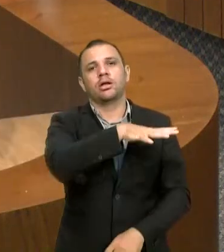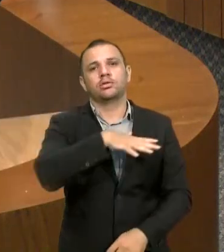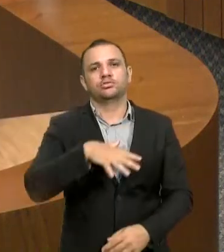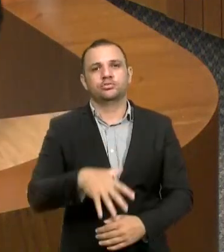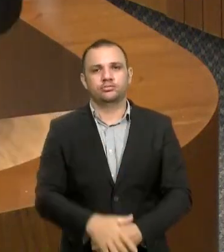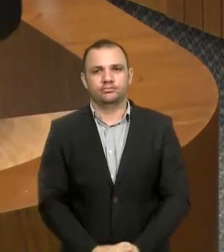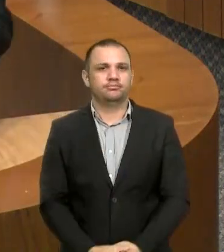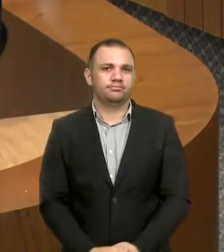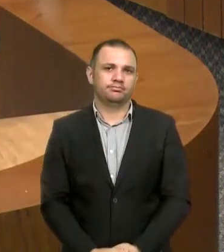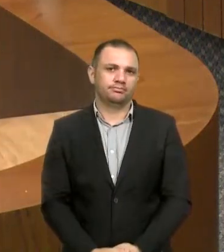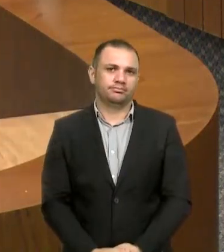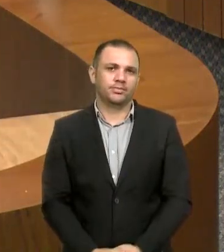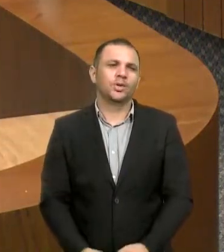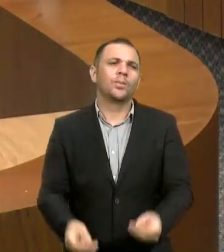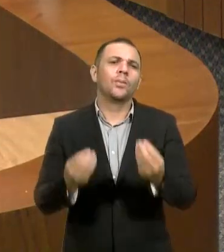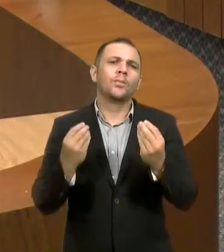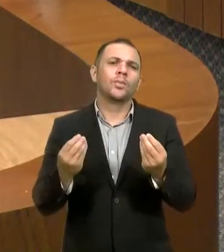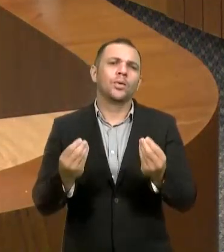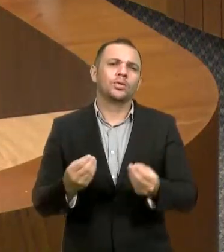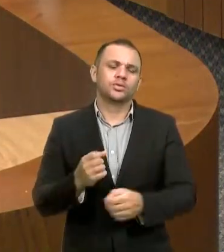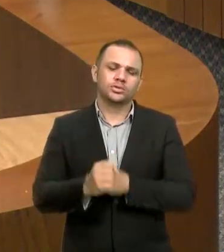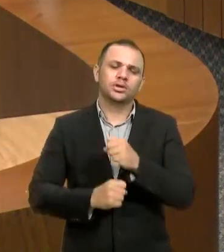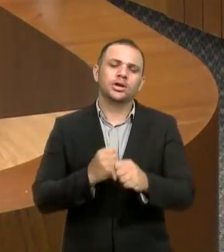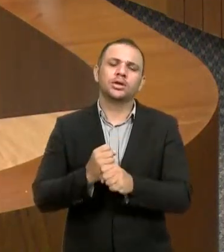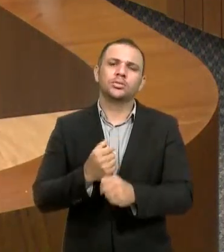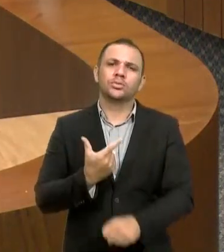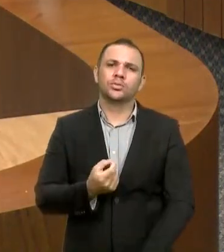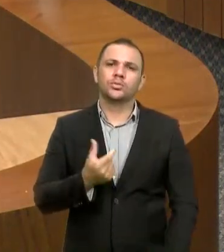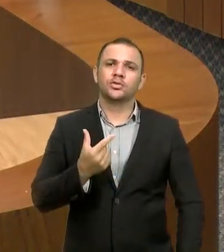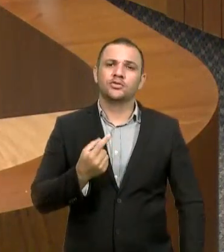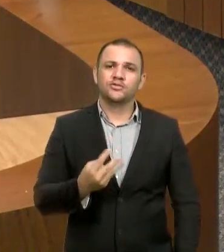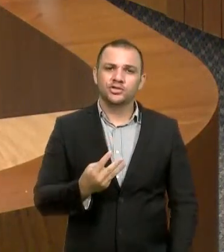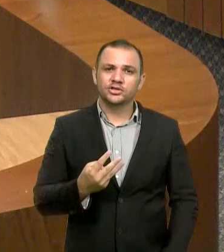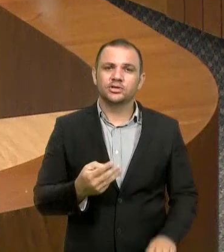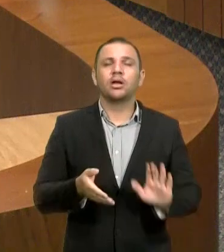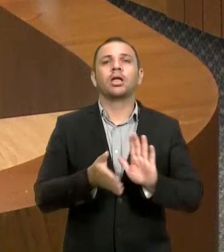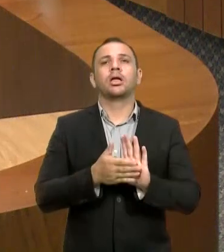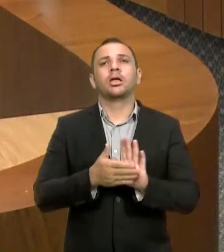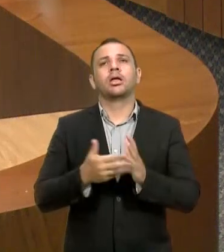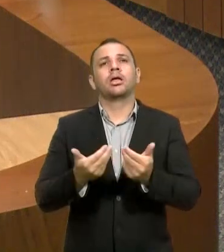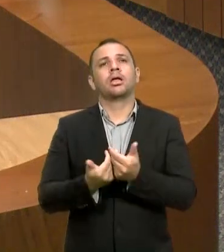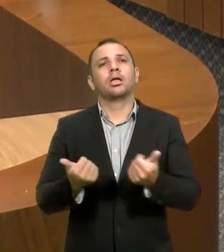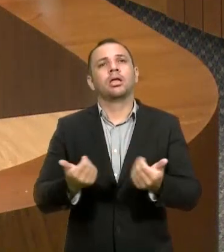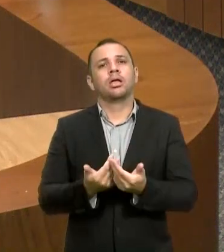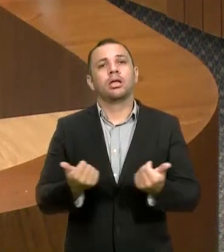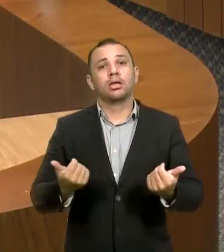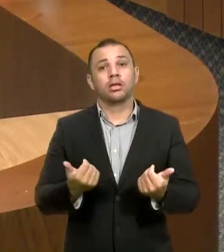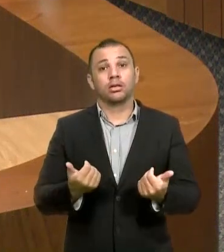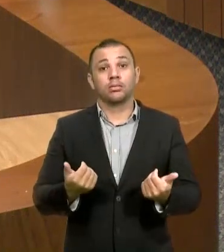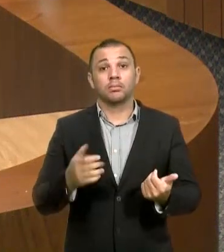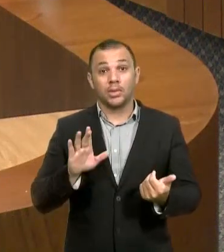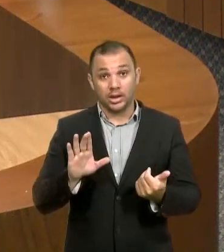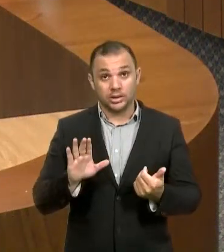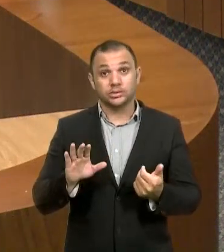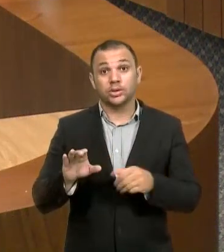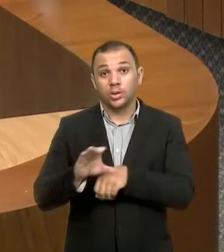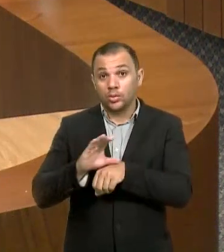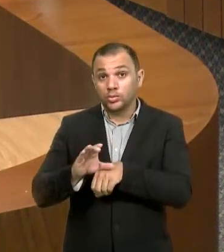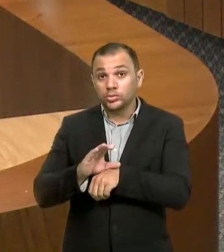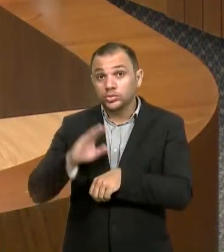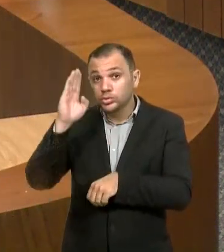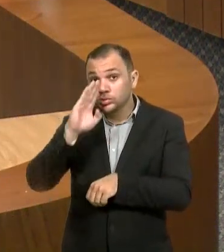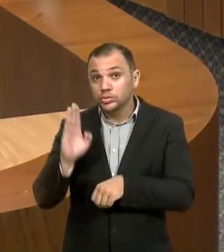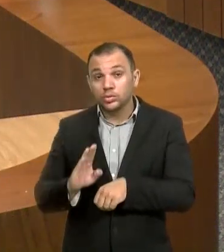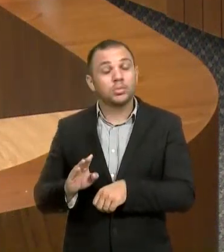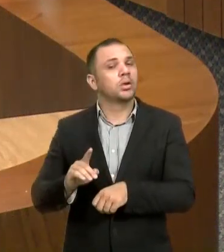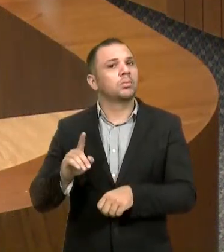Não é possível que em pleno 2023 a pauta separatista, proibida, vedada pela Constituição, seja usada como